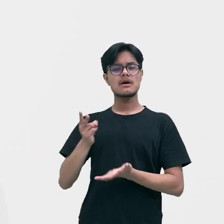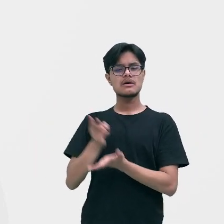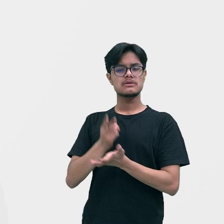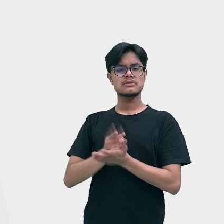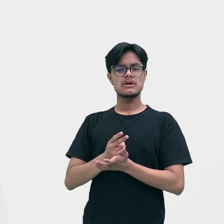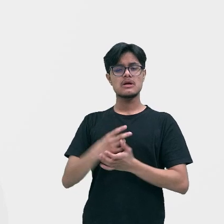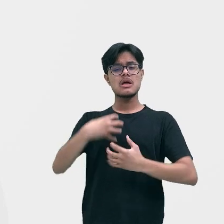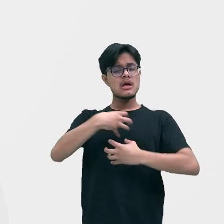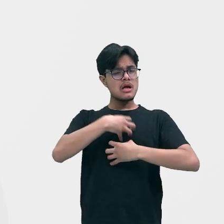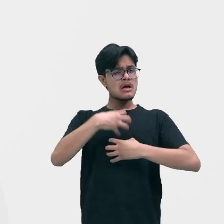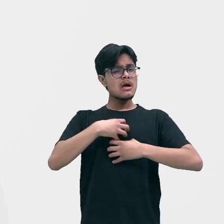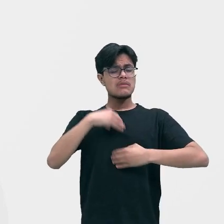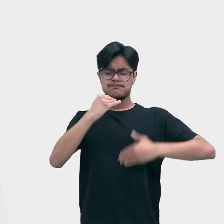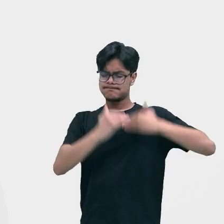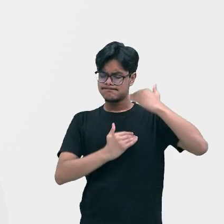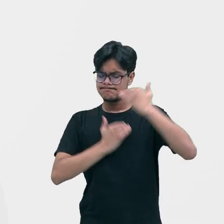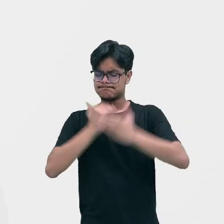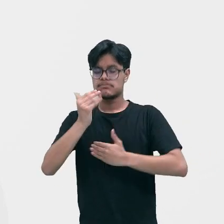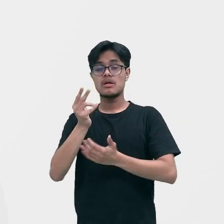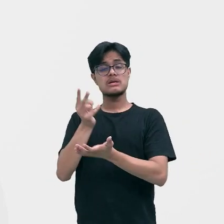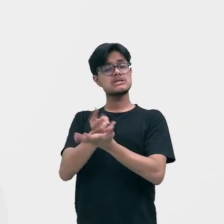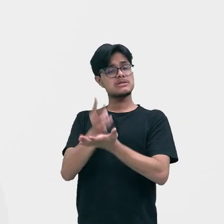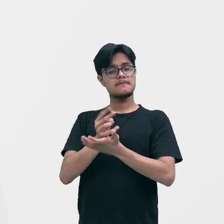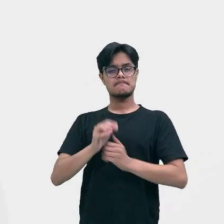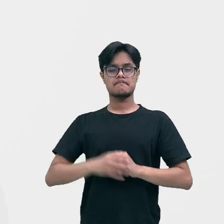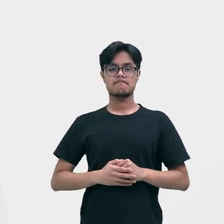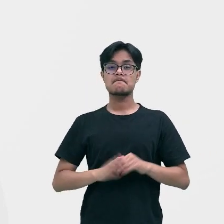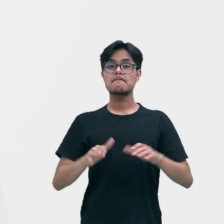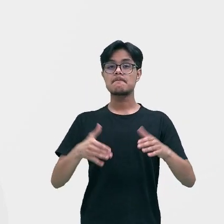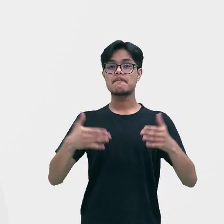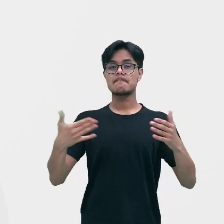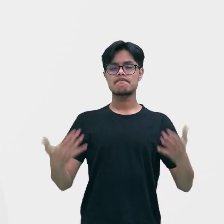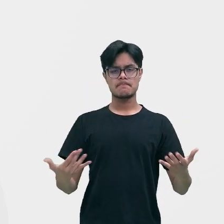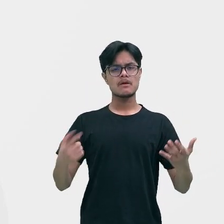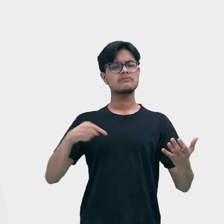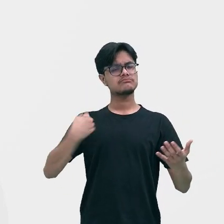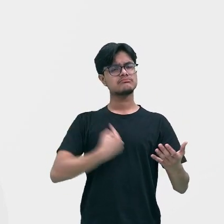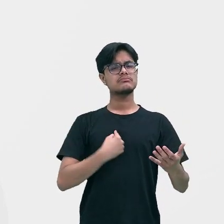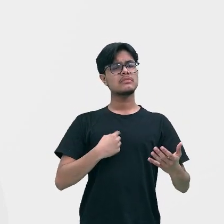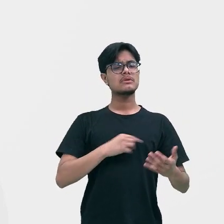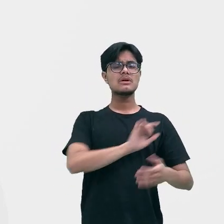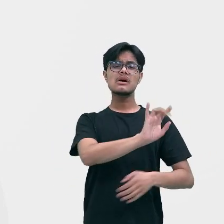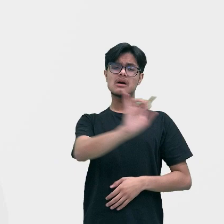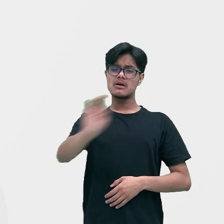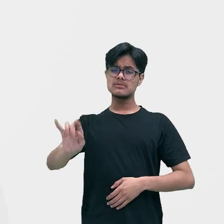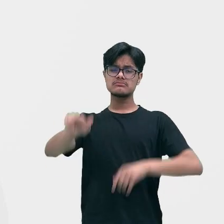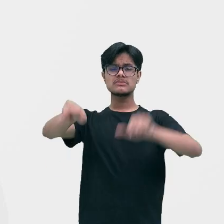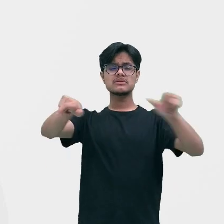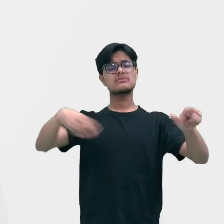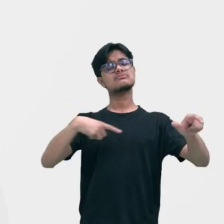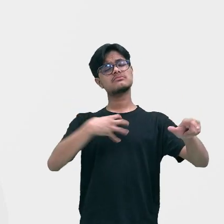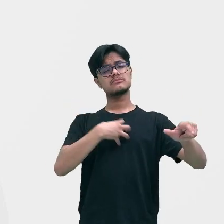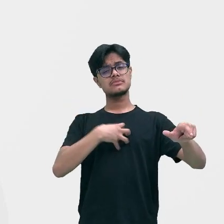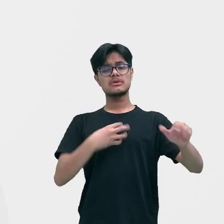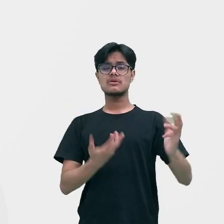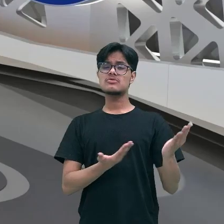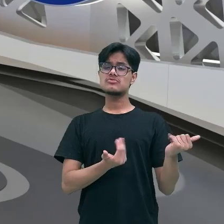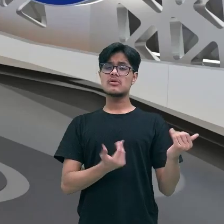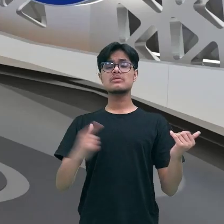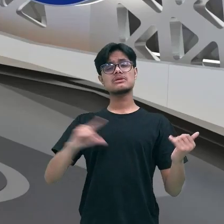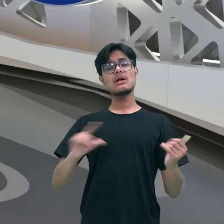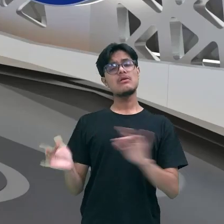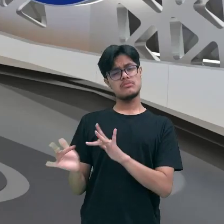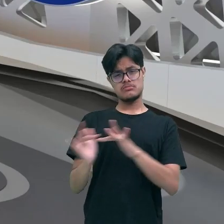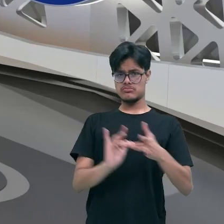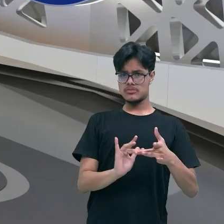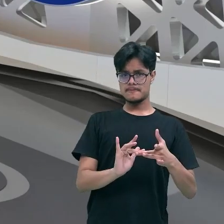cristalizam cada vez mais. Então, sim, nós entendemos que cada um vai vivenciar a sua juventude a partir de um